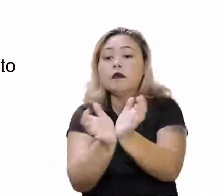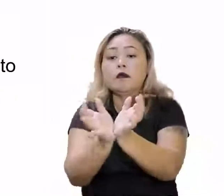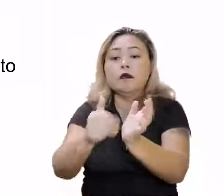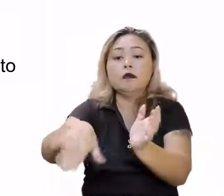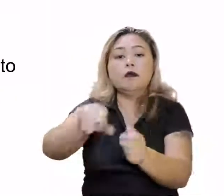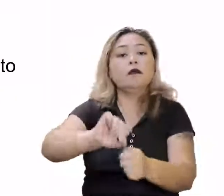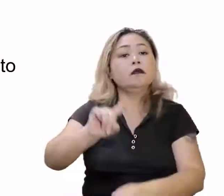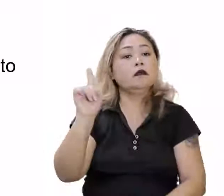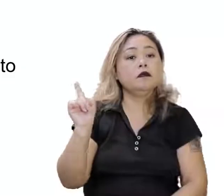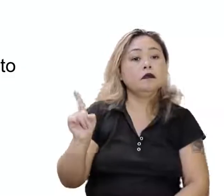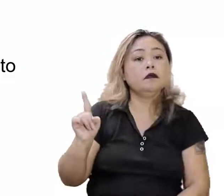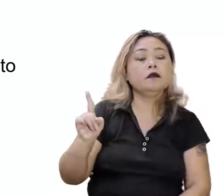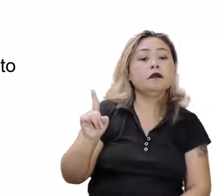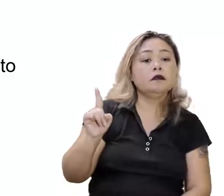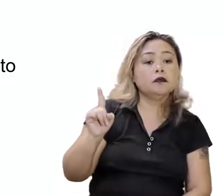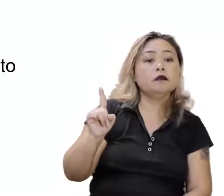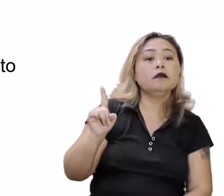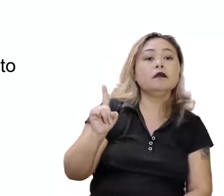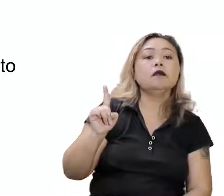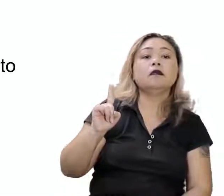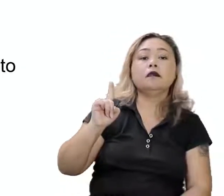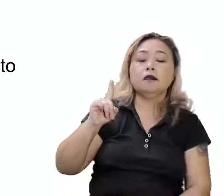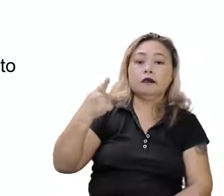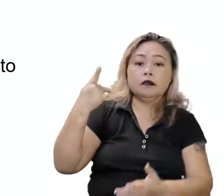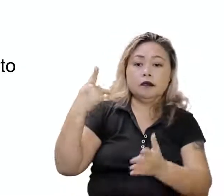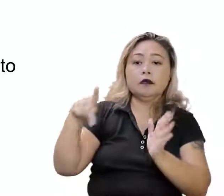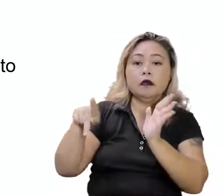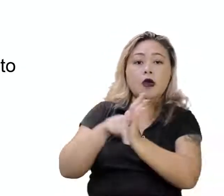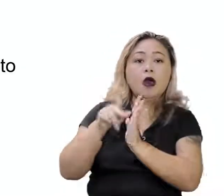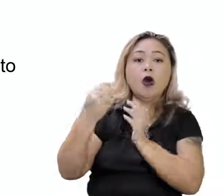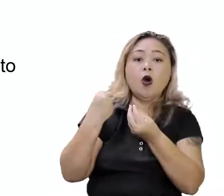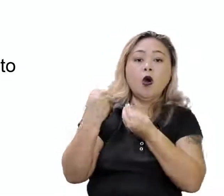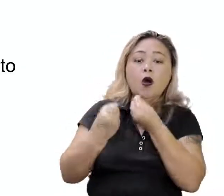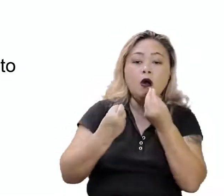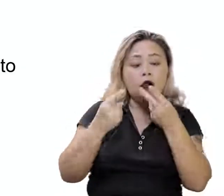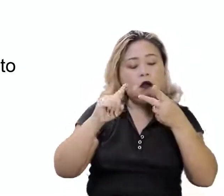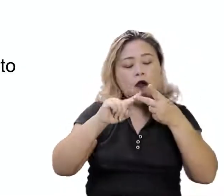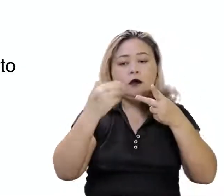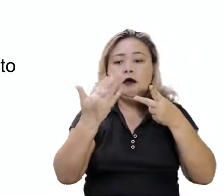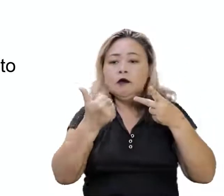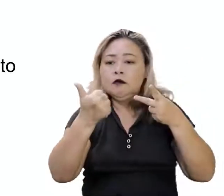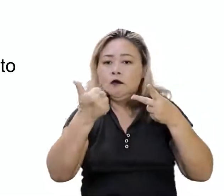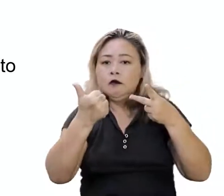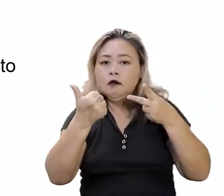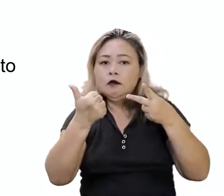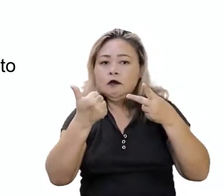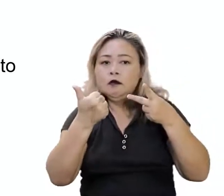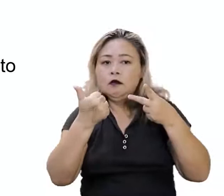seguindo? Olha lá. Cadeia alimentar aquática ainda. Como consumidores primários estão